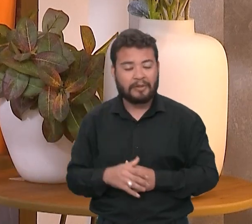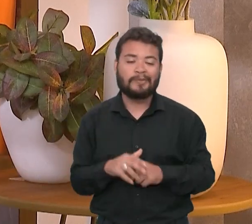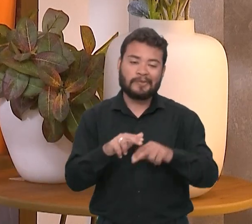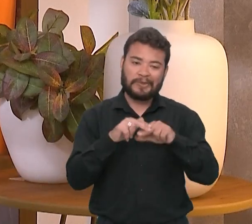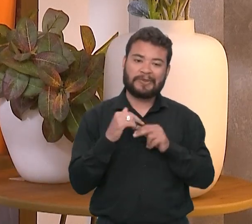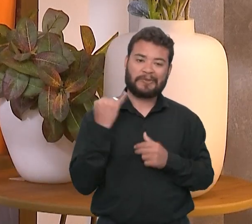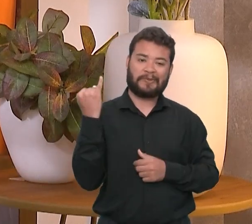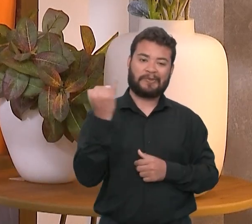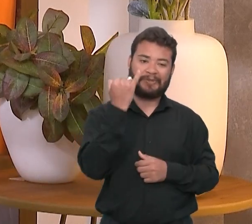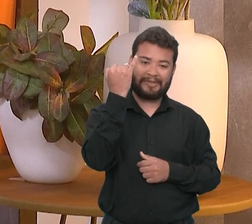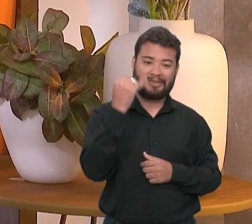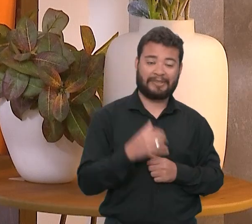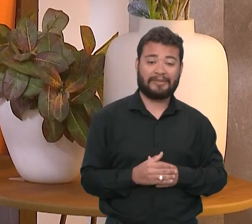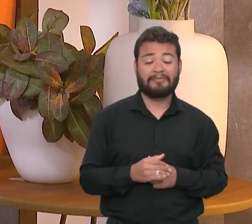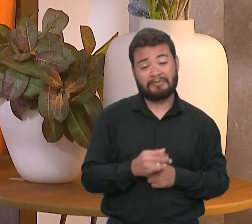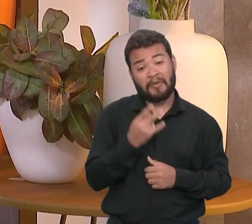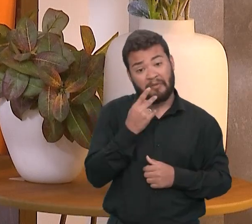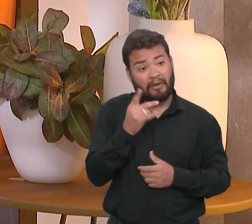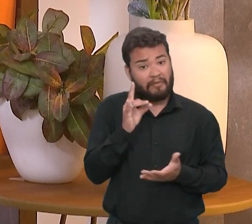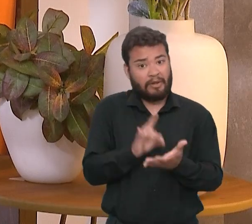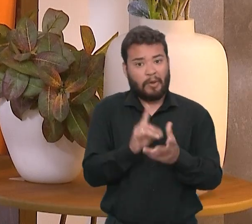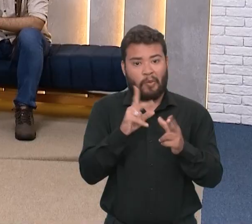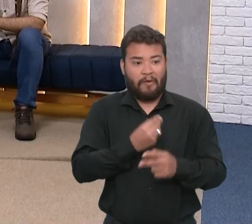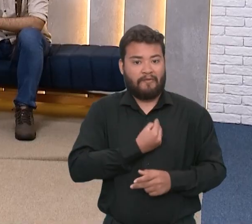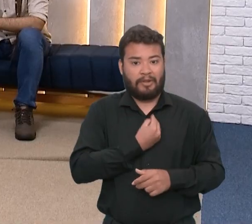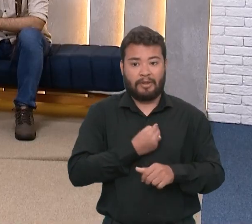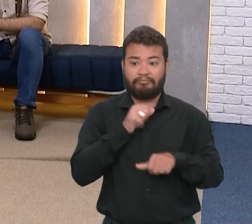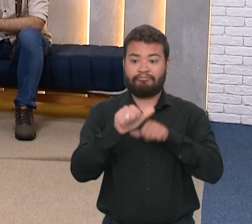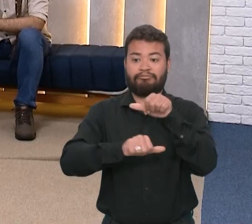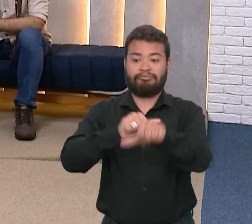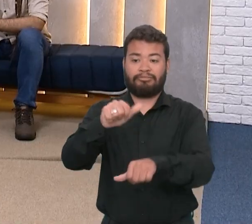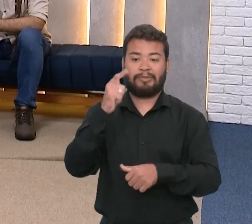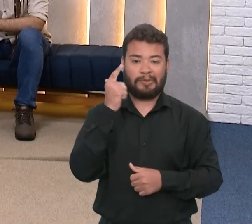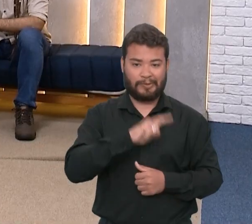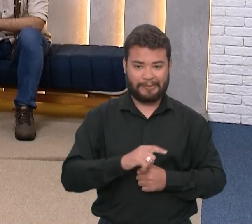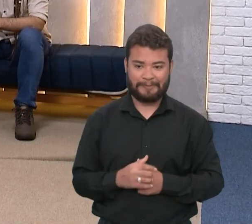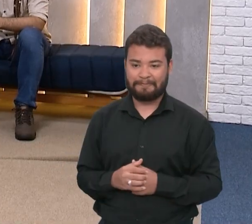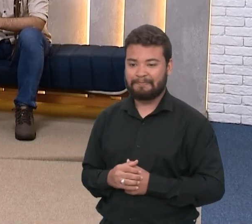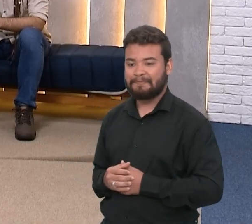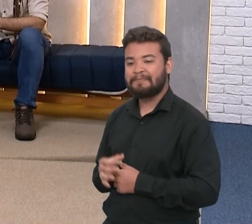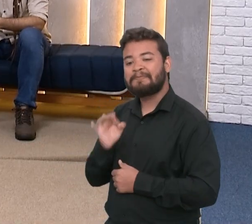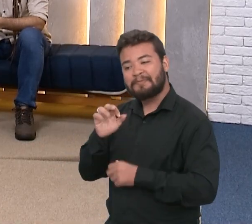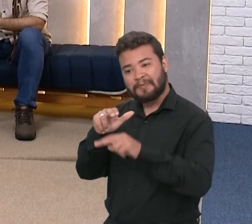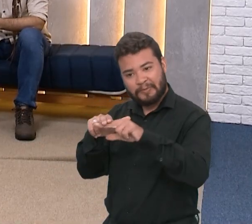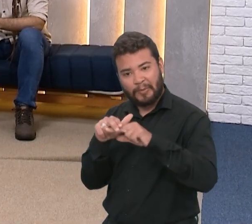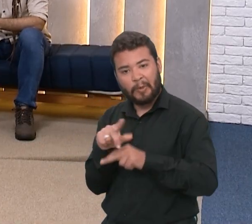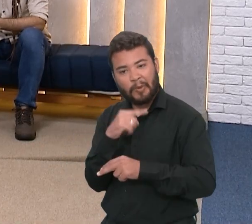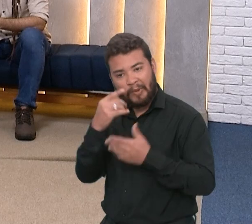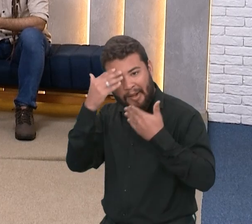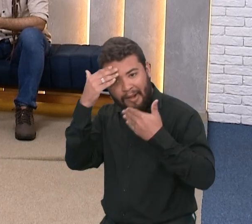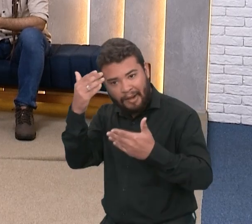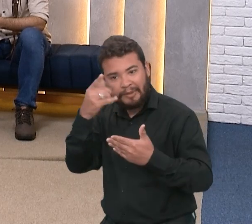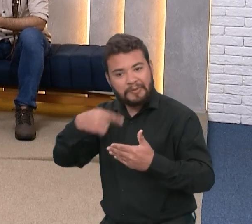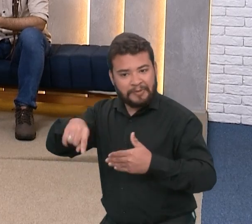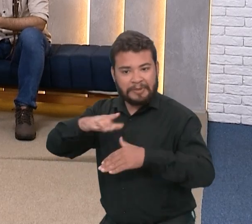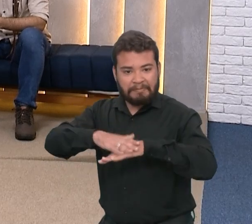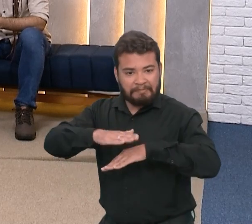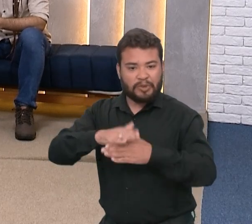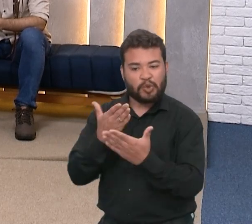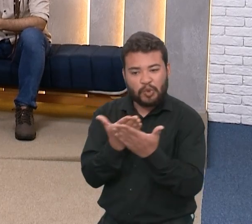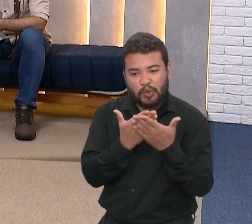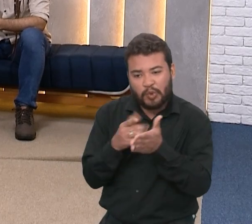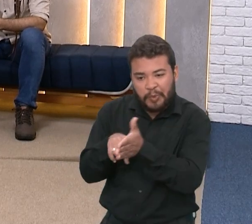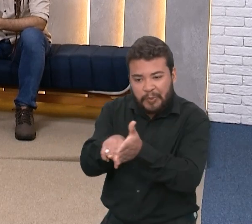brinco dizendo que eles já estão transformando a nossa vida. Sem dúvida nenhuma, e é por isso que a gente agradece muito por esses estudos que são desenvolvidos por